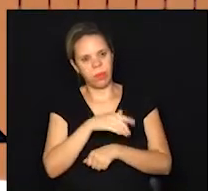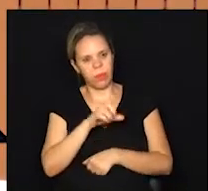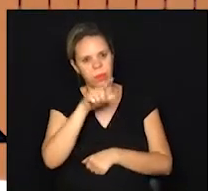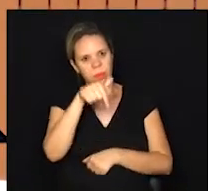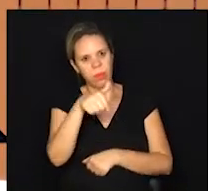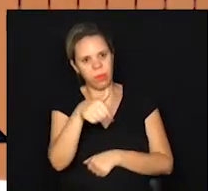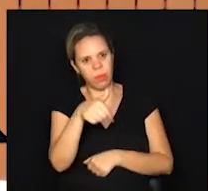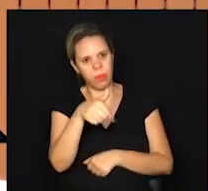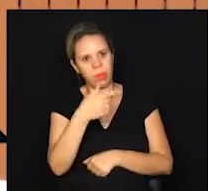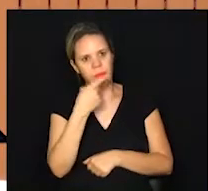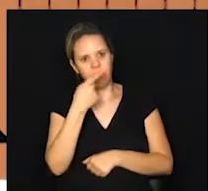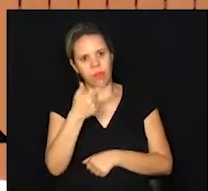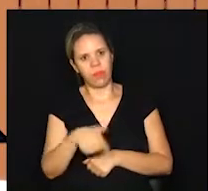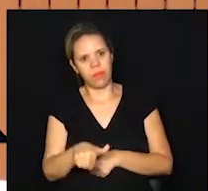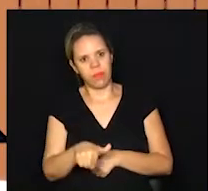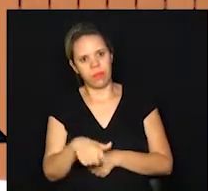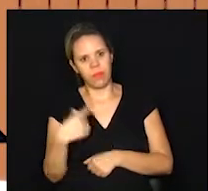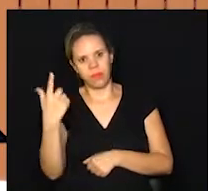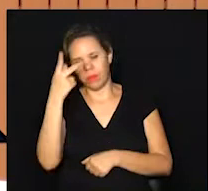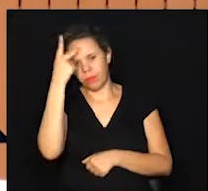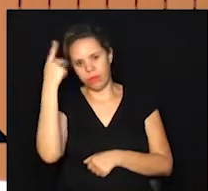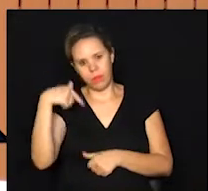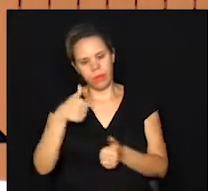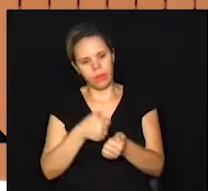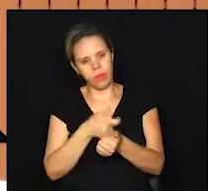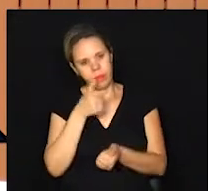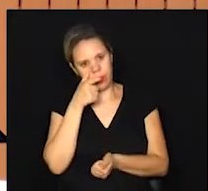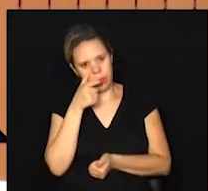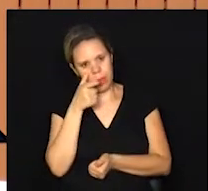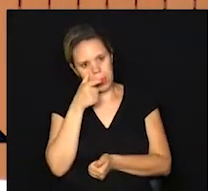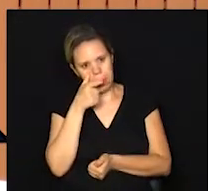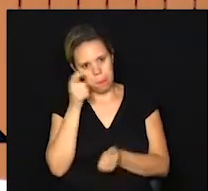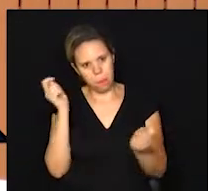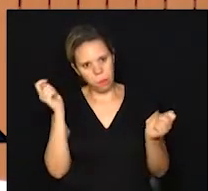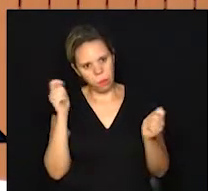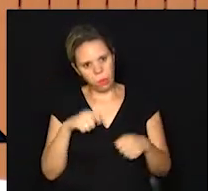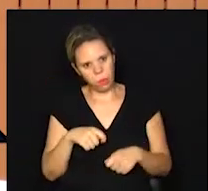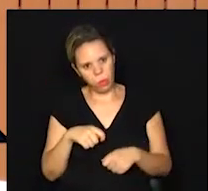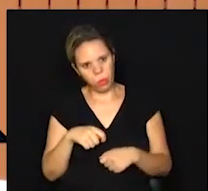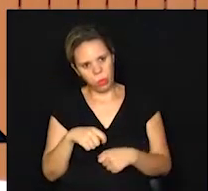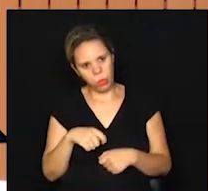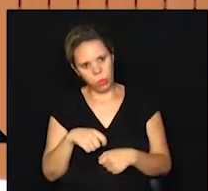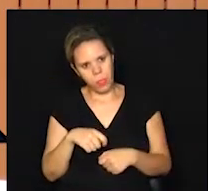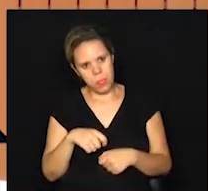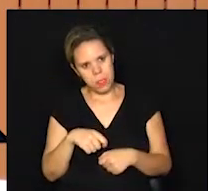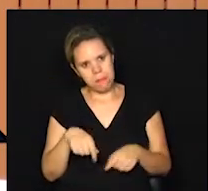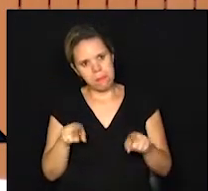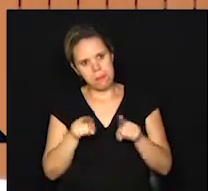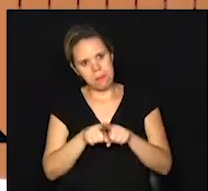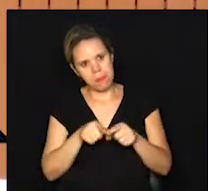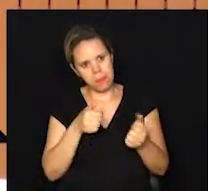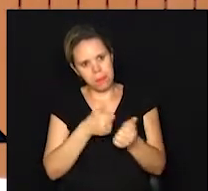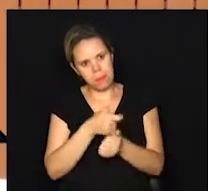gente repete para que outros companheiros e companheiras possam também